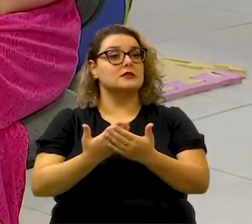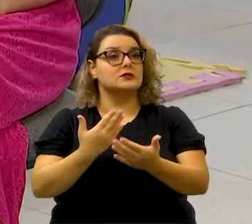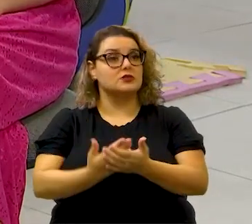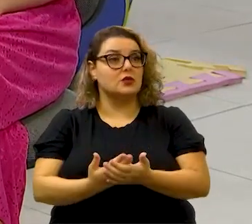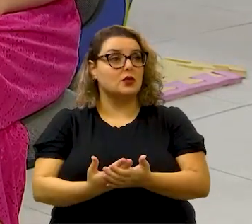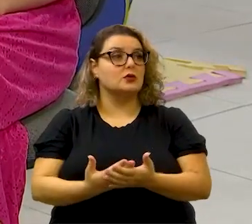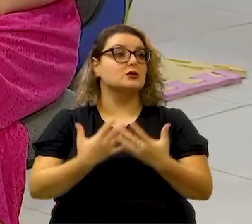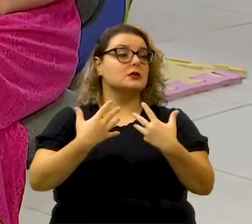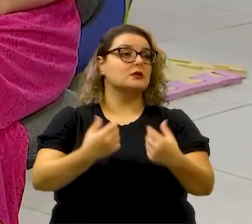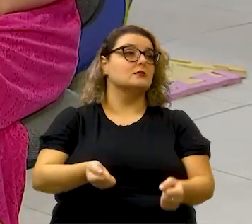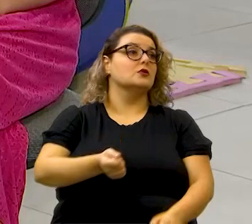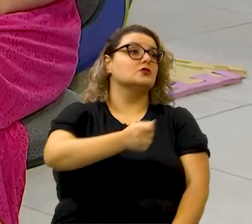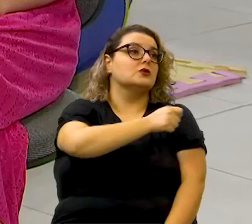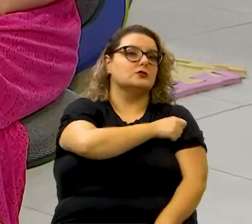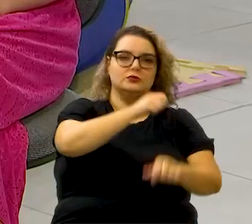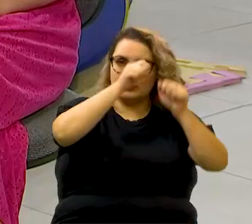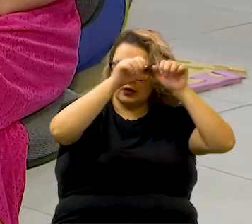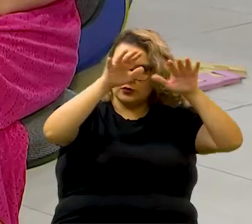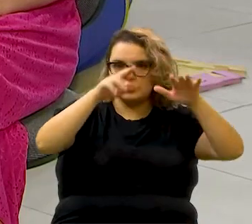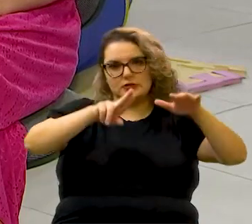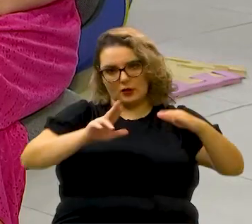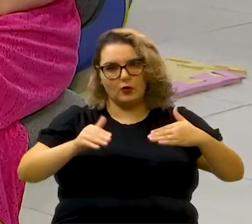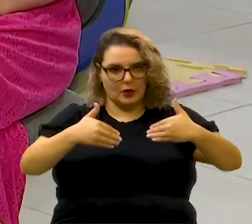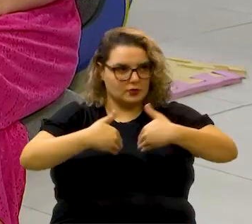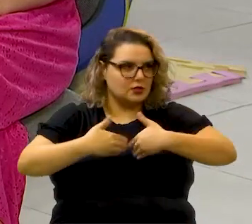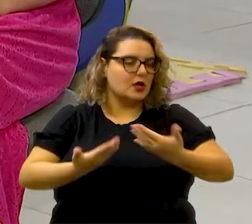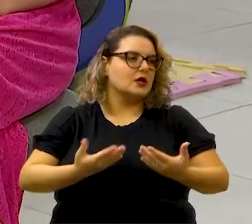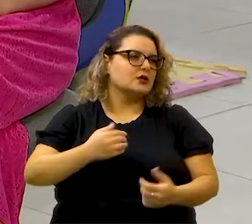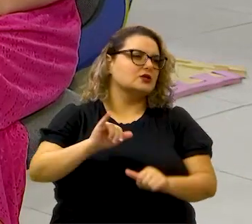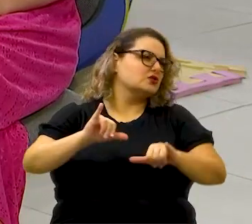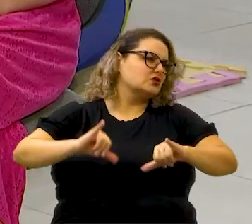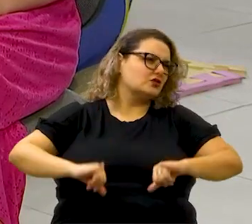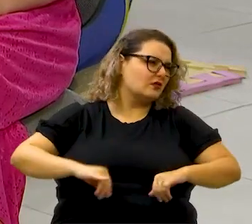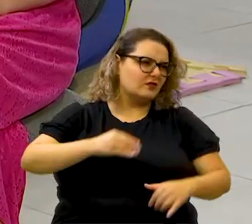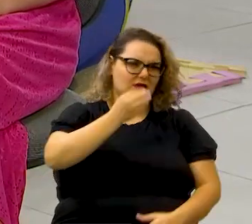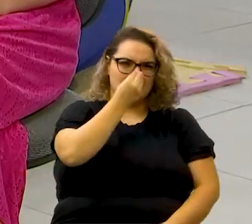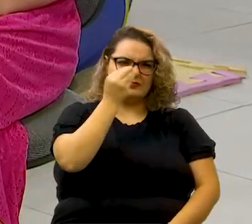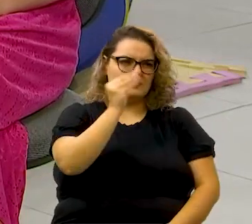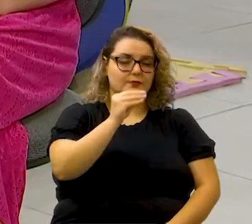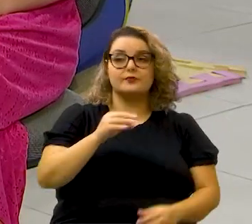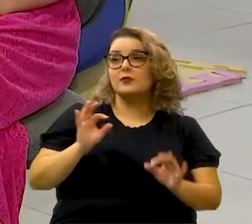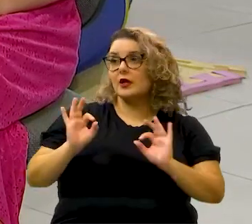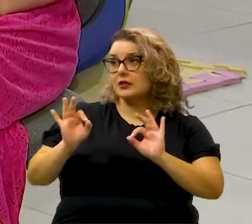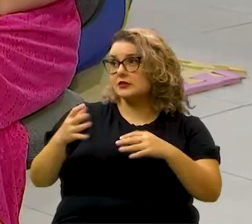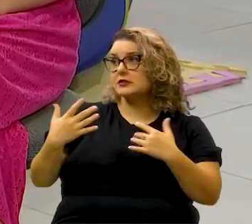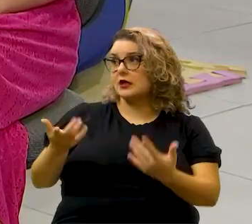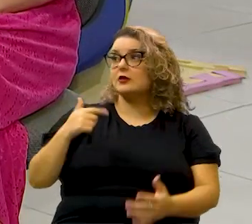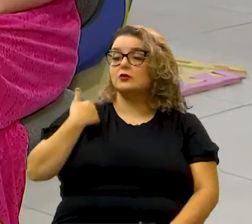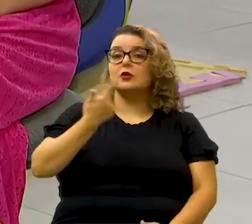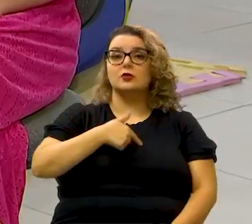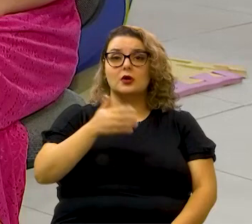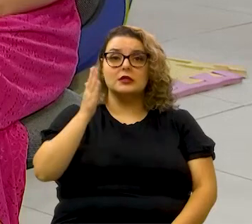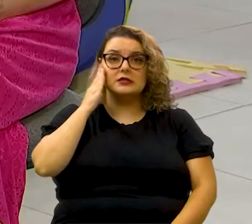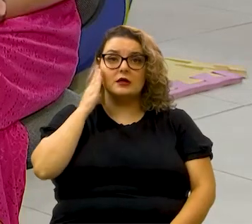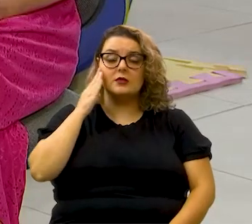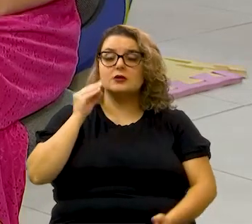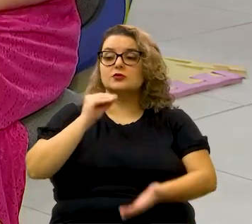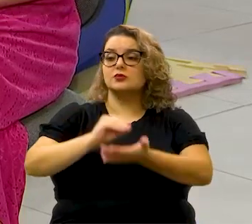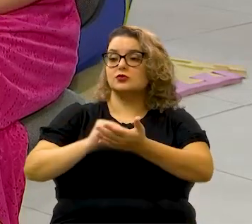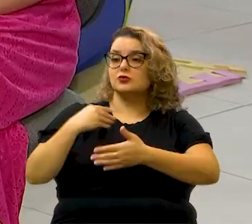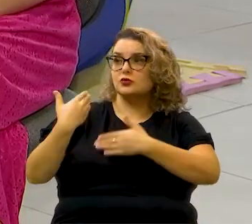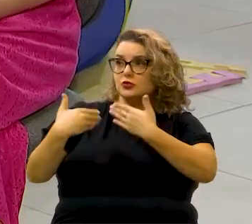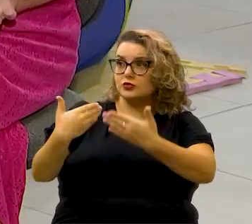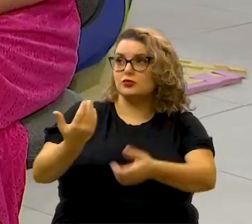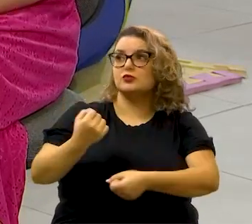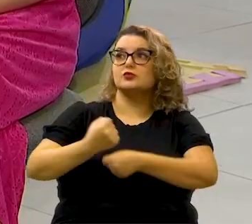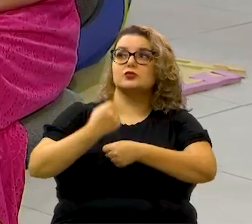nas escolas os alunos autistas que muitas vezes sofrem discriminação e tudo mais? Certo, nós sabemos, né,